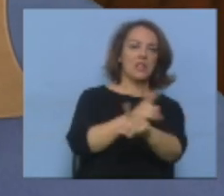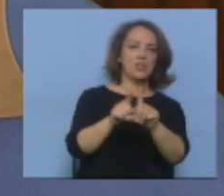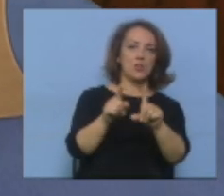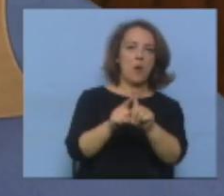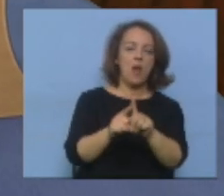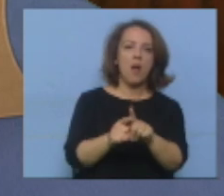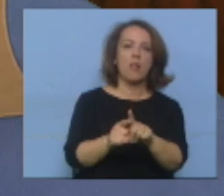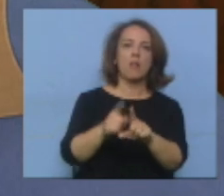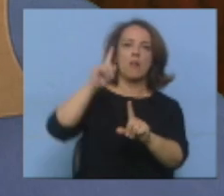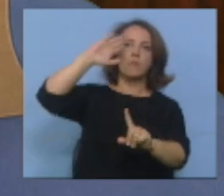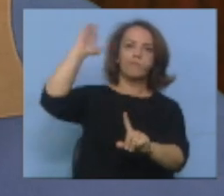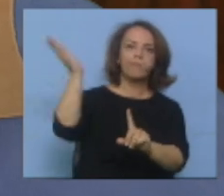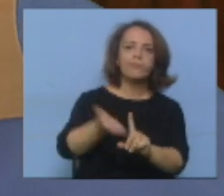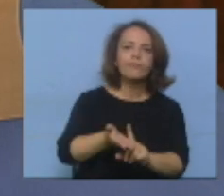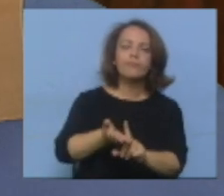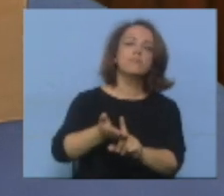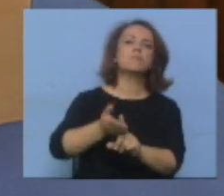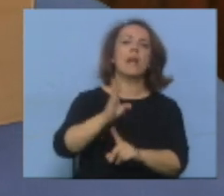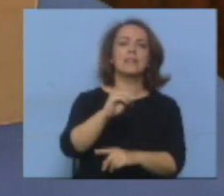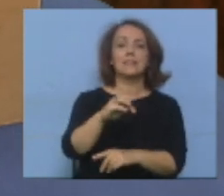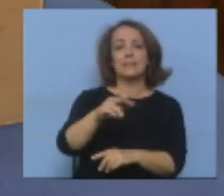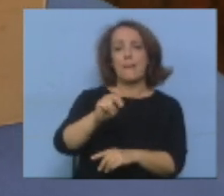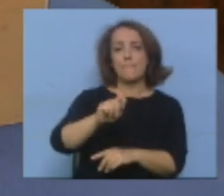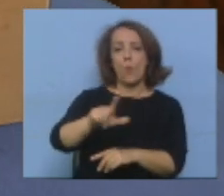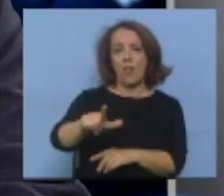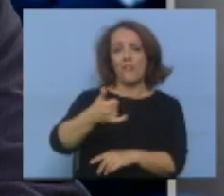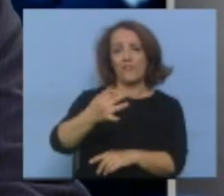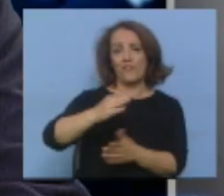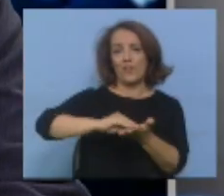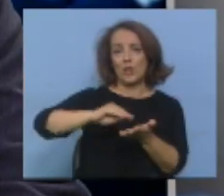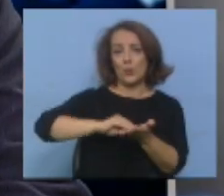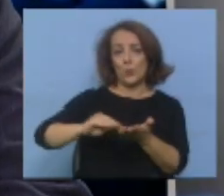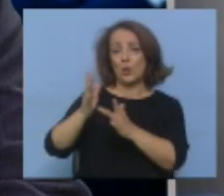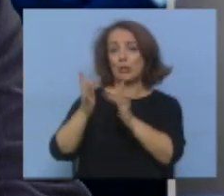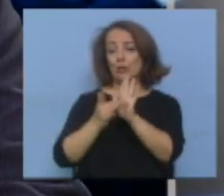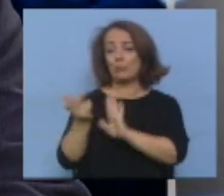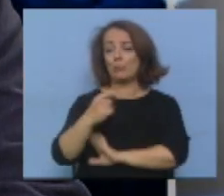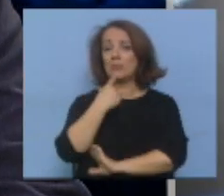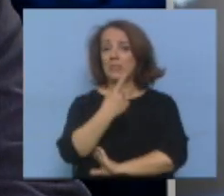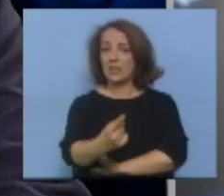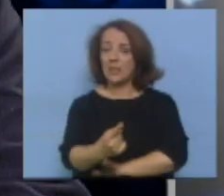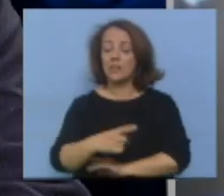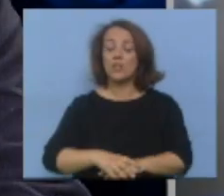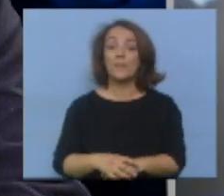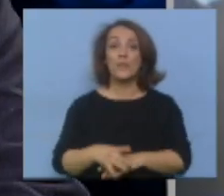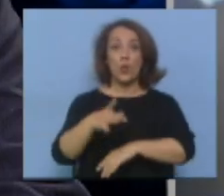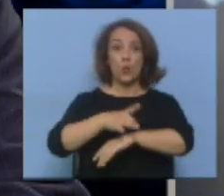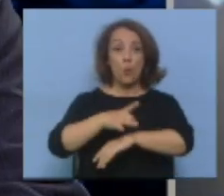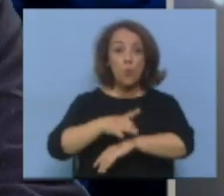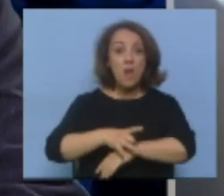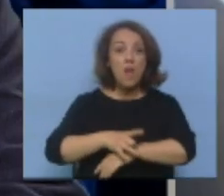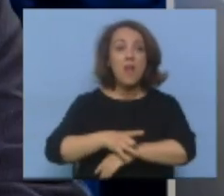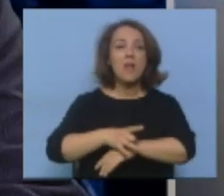livro Deuteronômio, do 2 Samuel 24, não é? E vem dizer, a doença, a enfermidade,